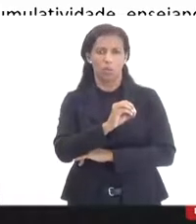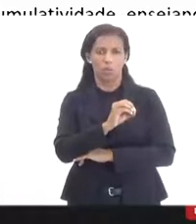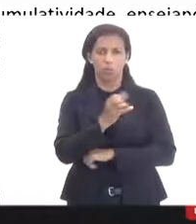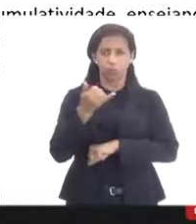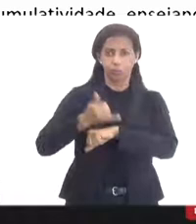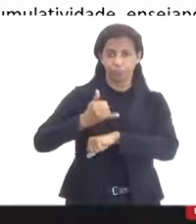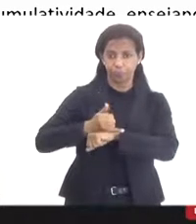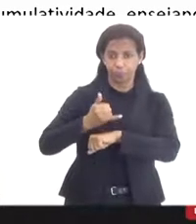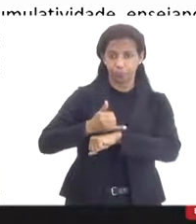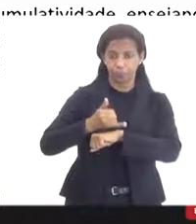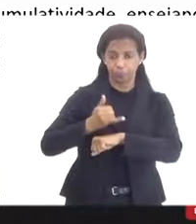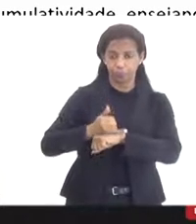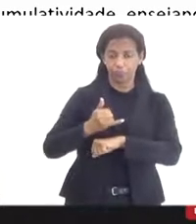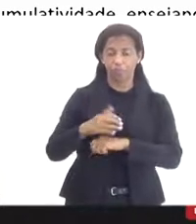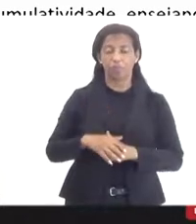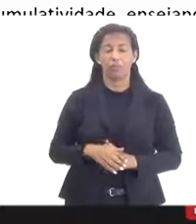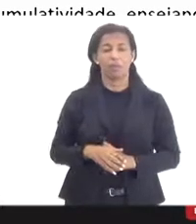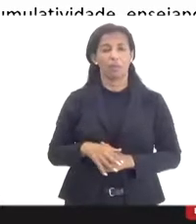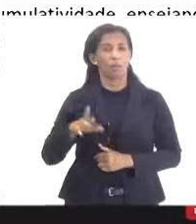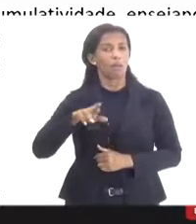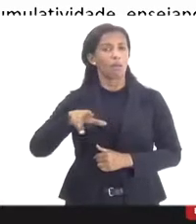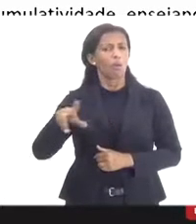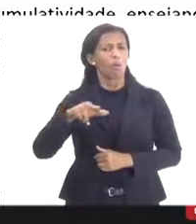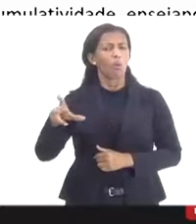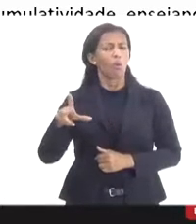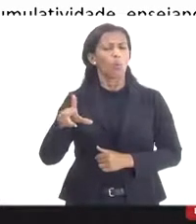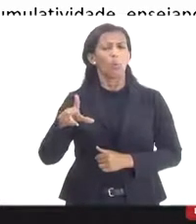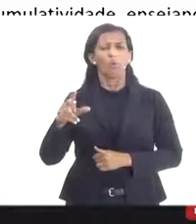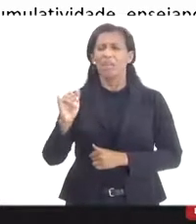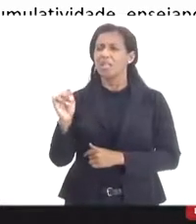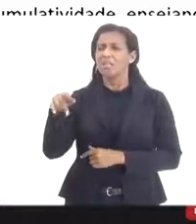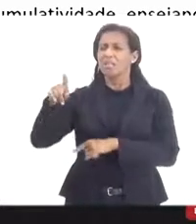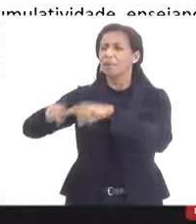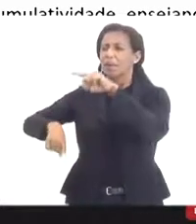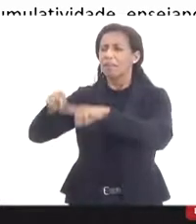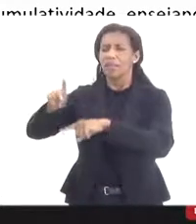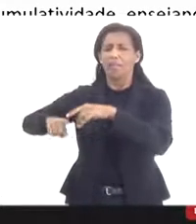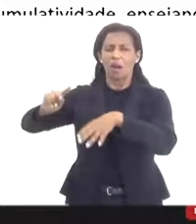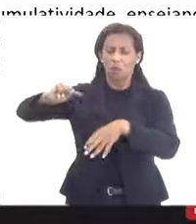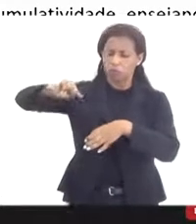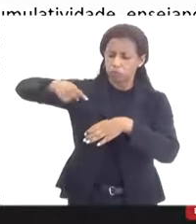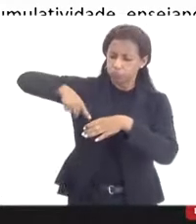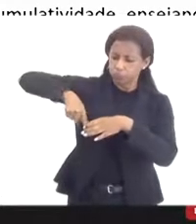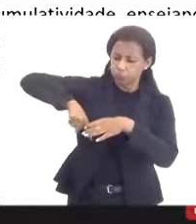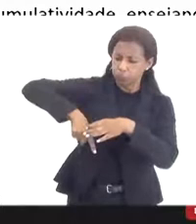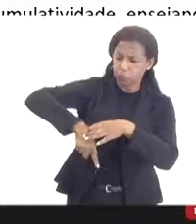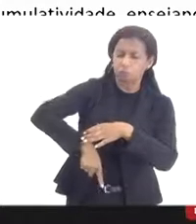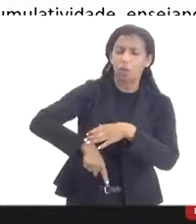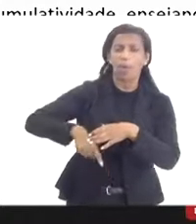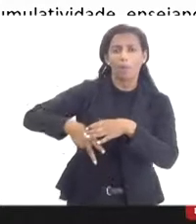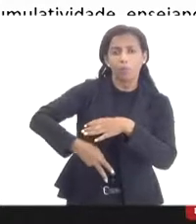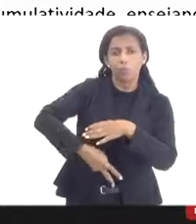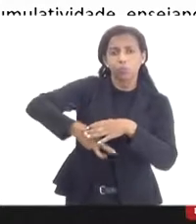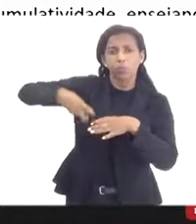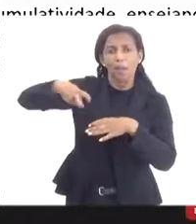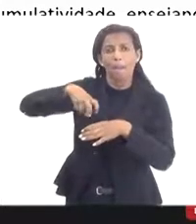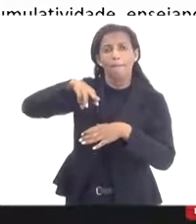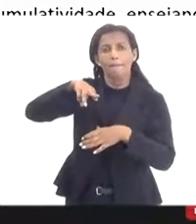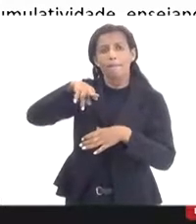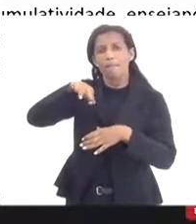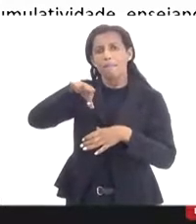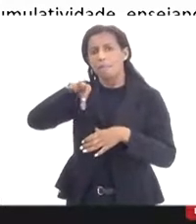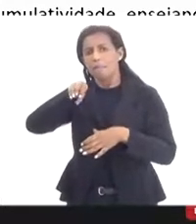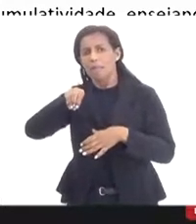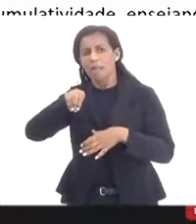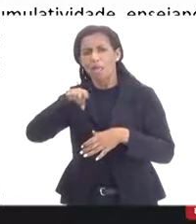indústria mineradora, ela não, qualquer insumo que ela utilize para perfurar ali, para tirar um minério, você não vai ter nenhum